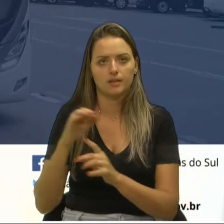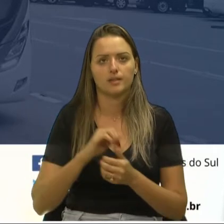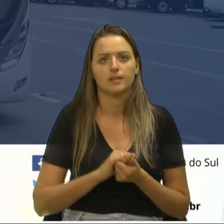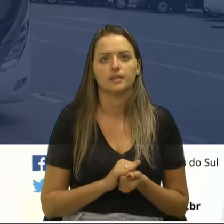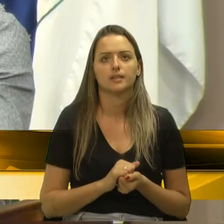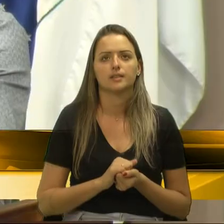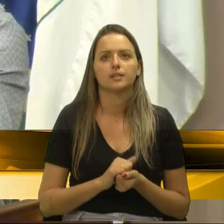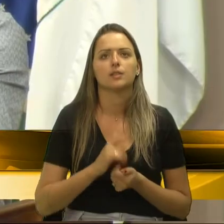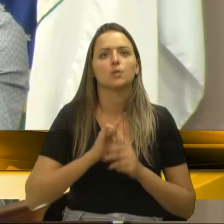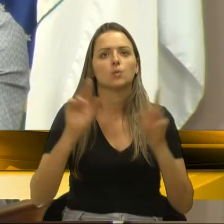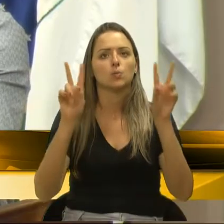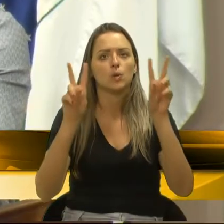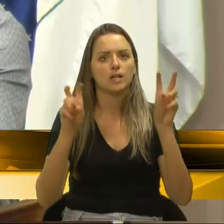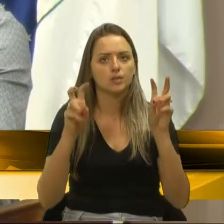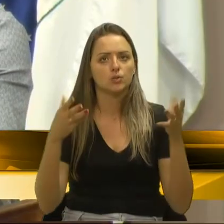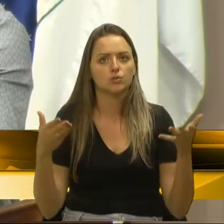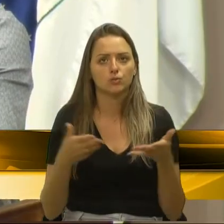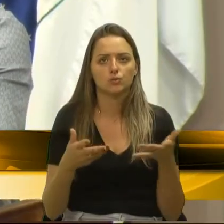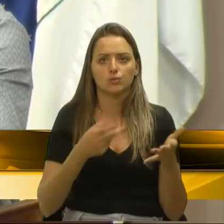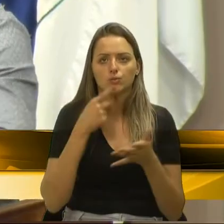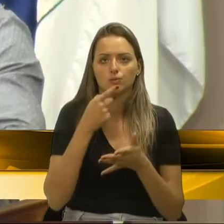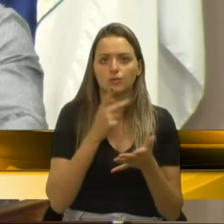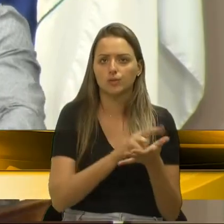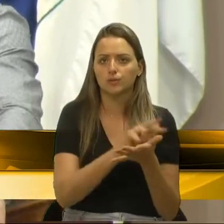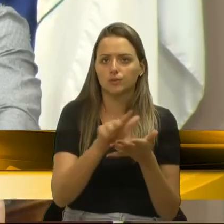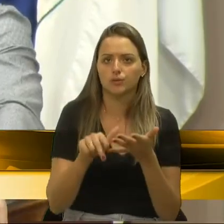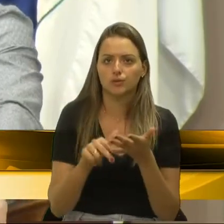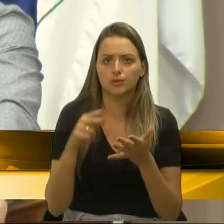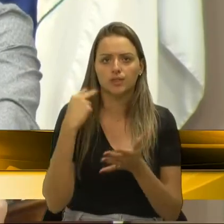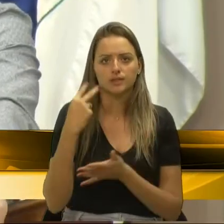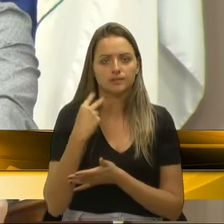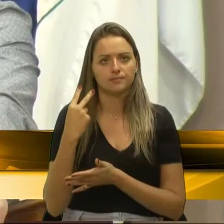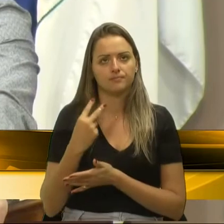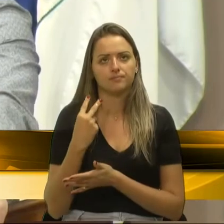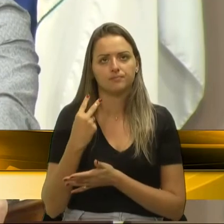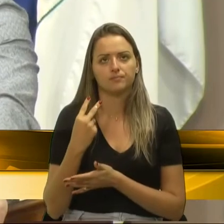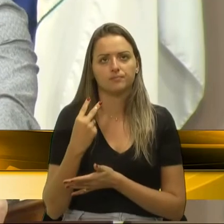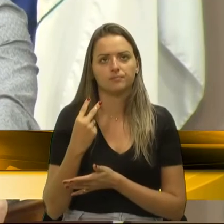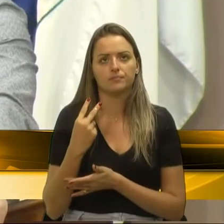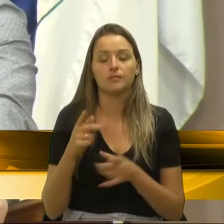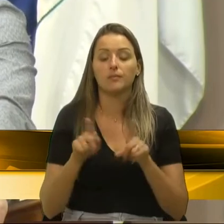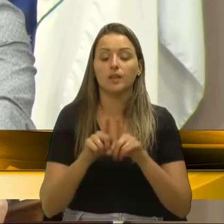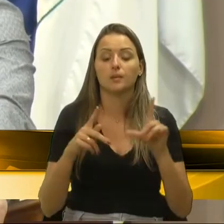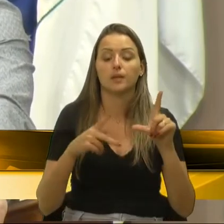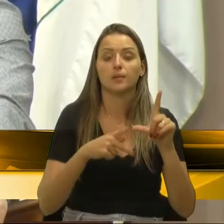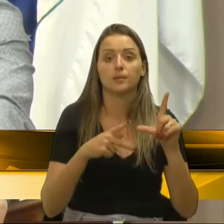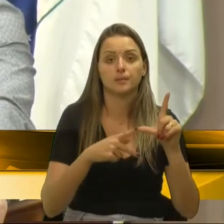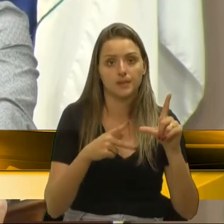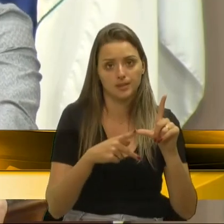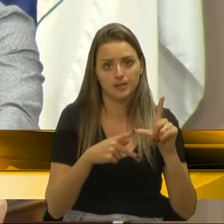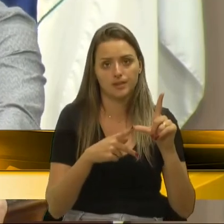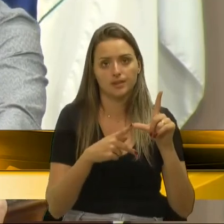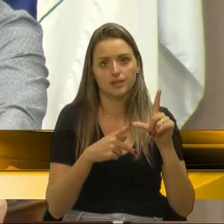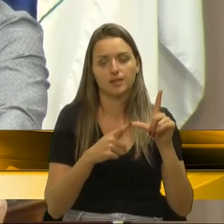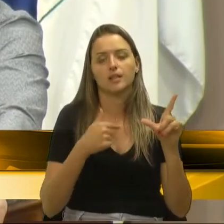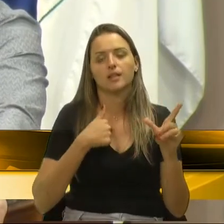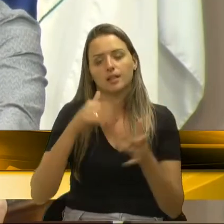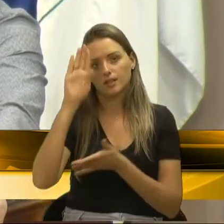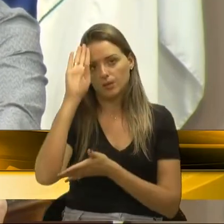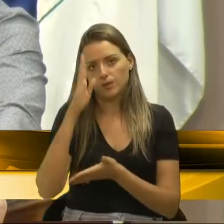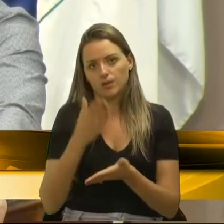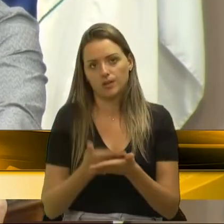Um tema levantado já por diversos vereadores, o passe livre. Então, acredito